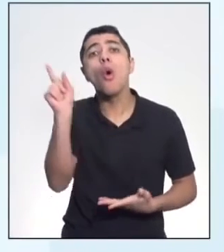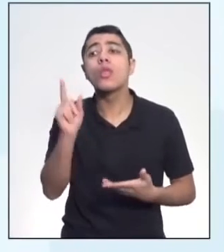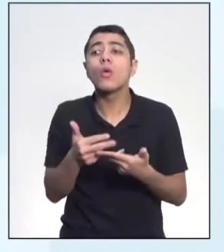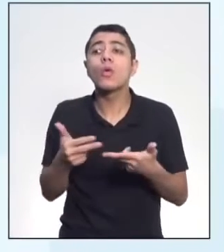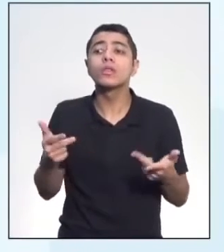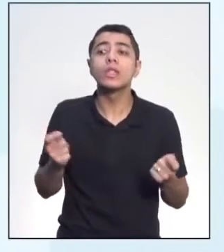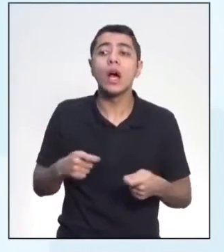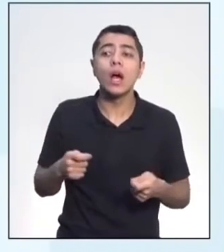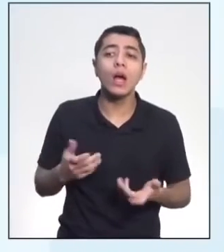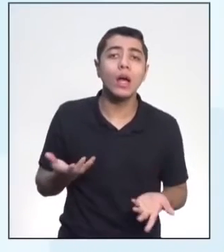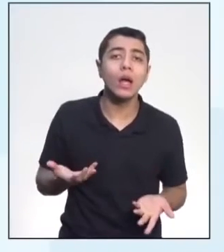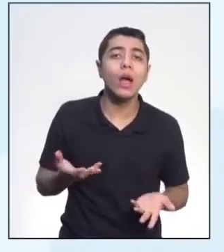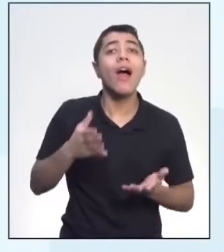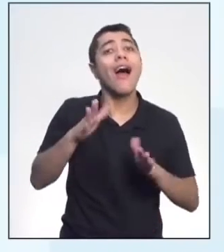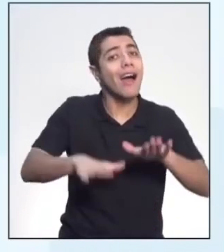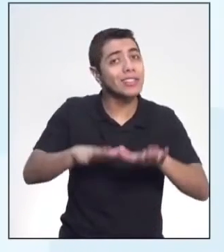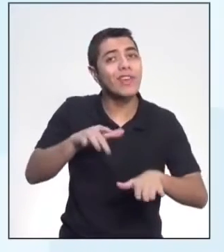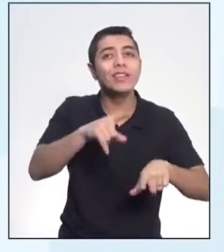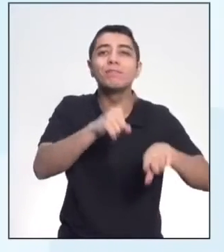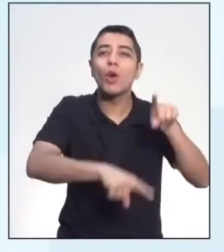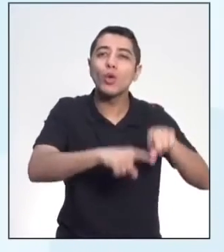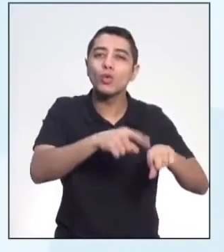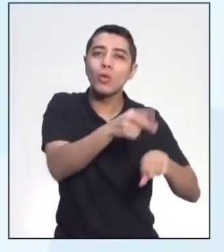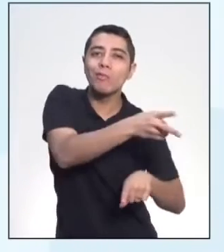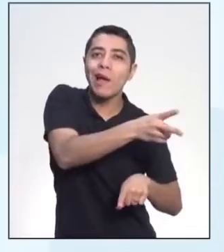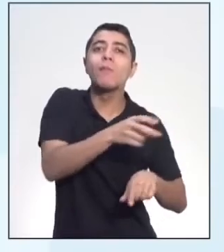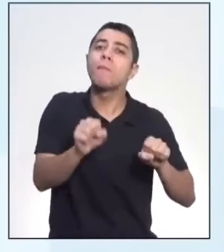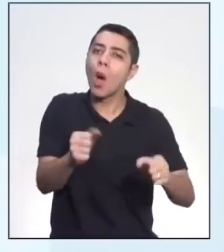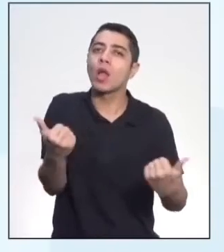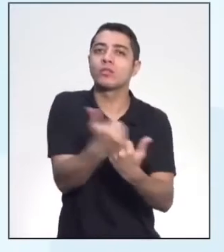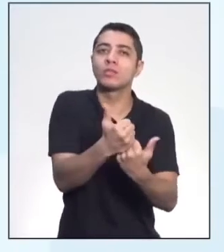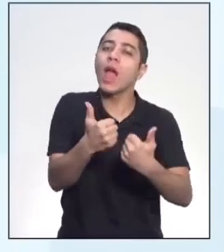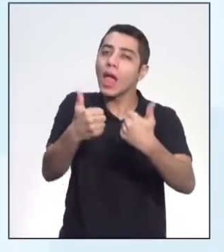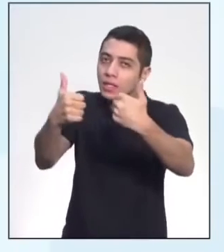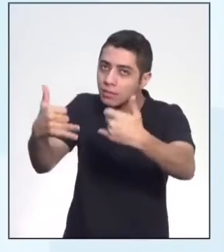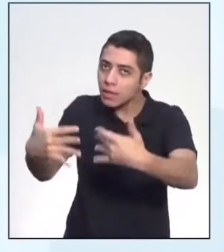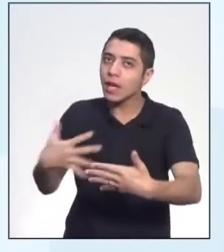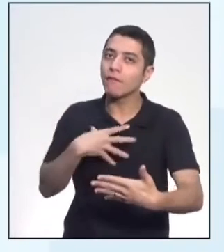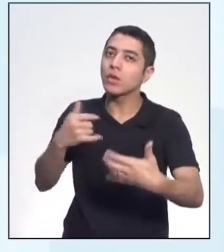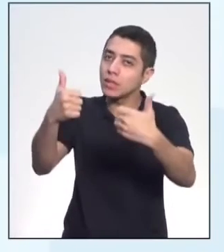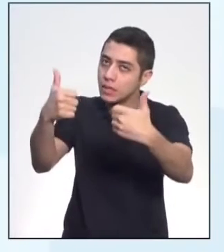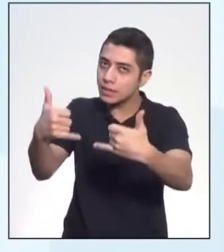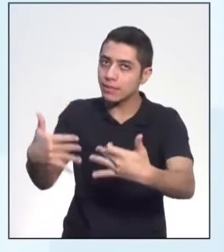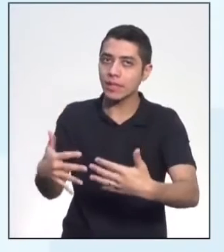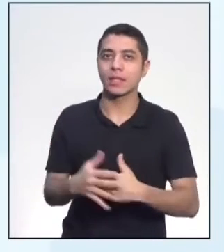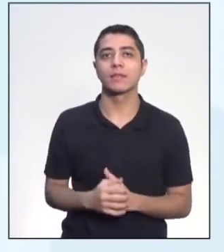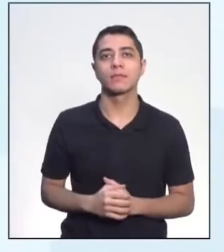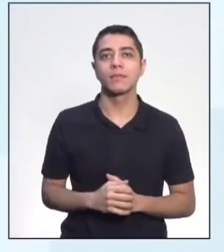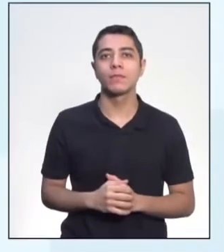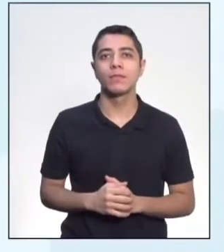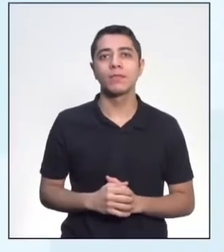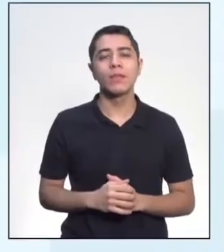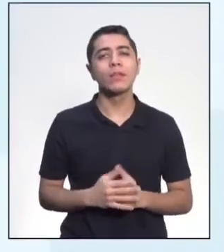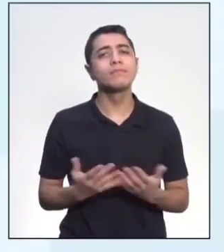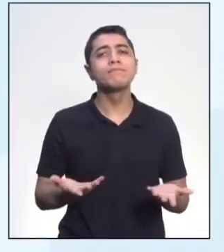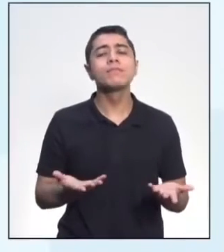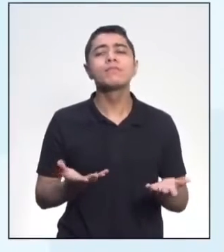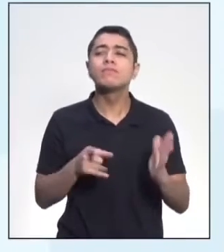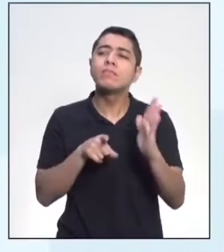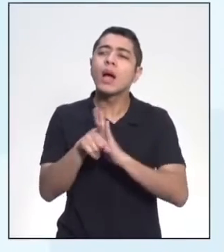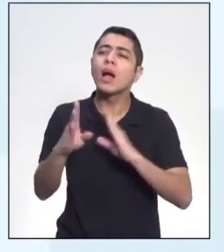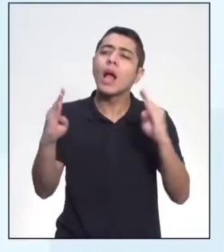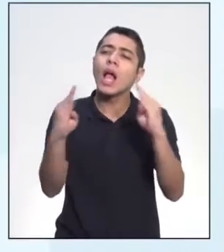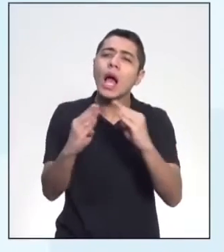mesmo produto pode ser substituído. Como os valores ditados em casa podem contribuir? Sendo